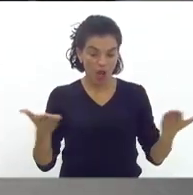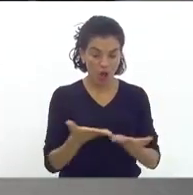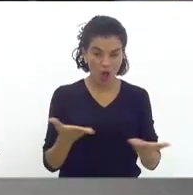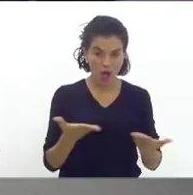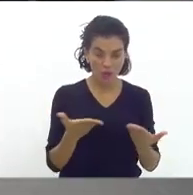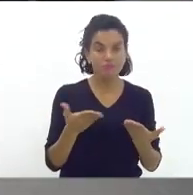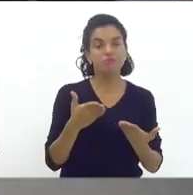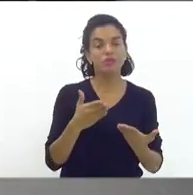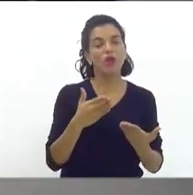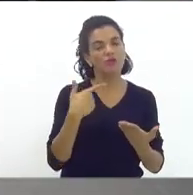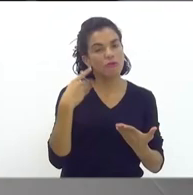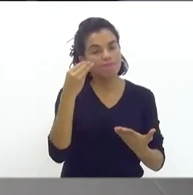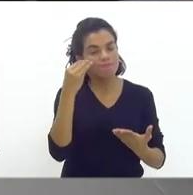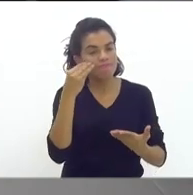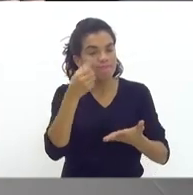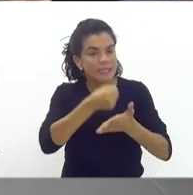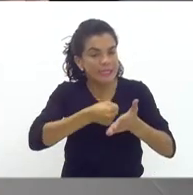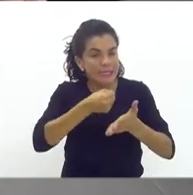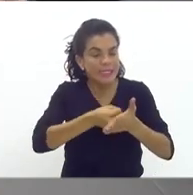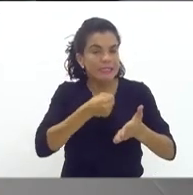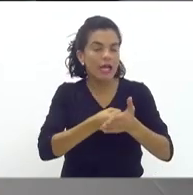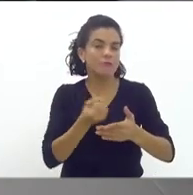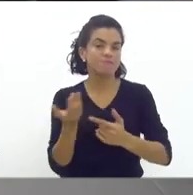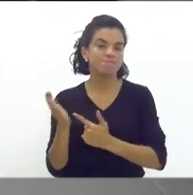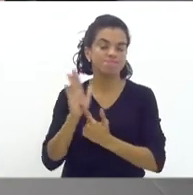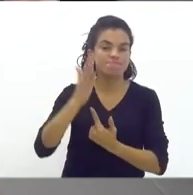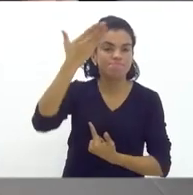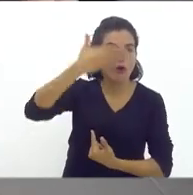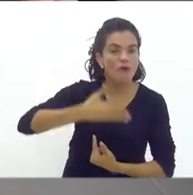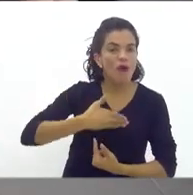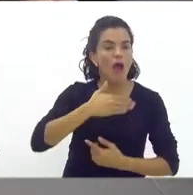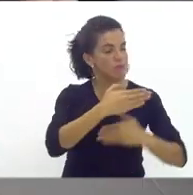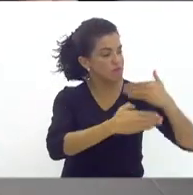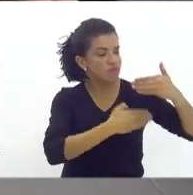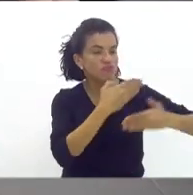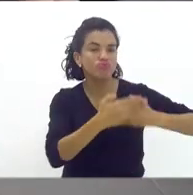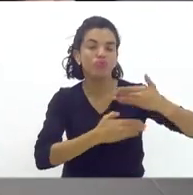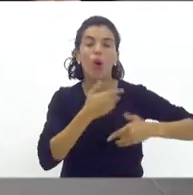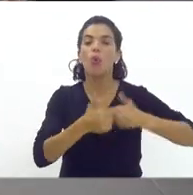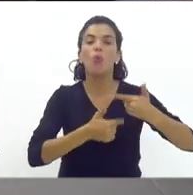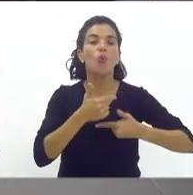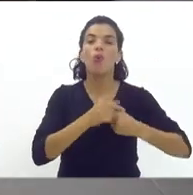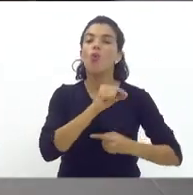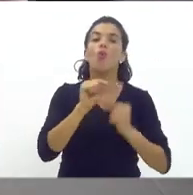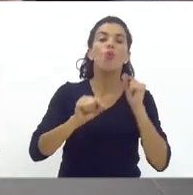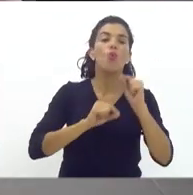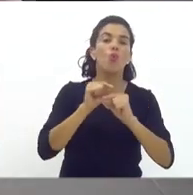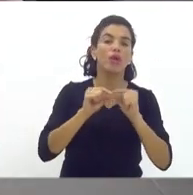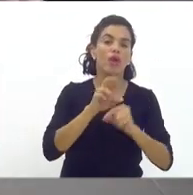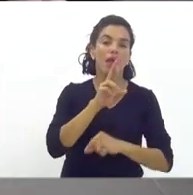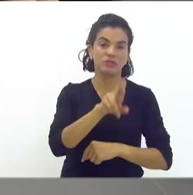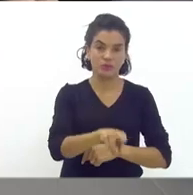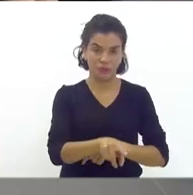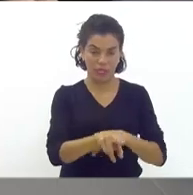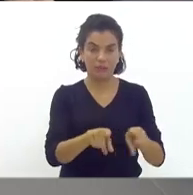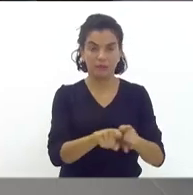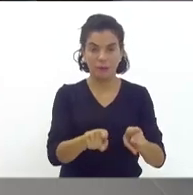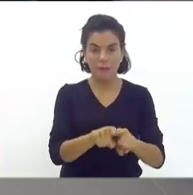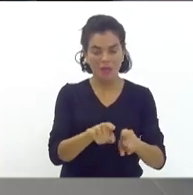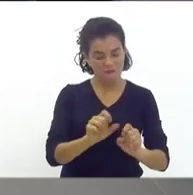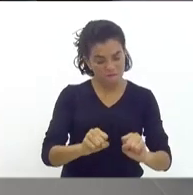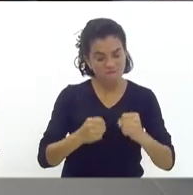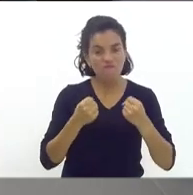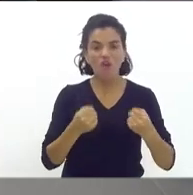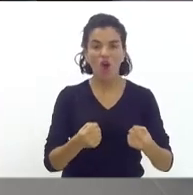fazer é que eu vou buscar fazer a prestação de contas do que que a gente tem feito para deixar a agência mais forte e realmente conseguir